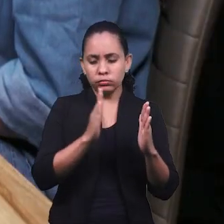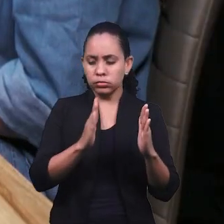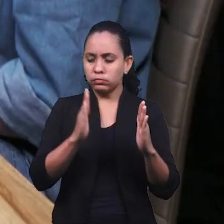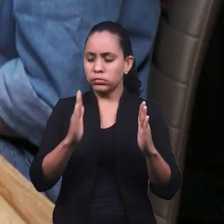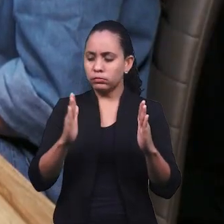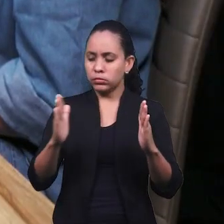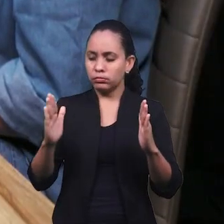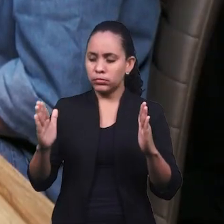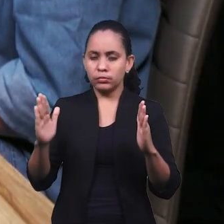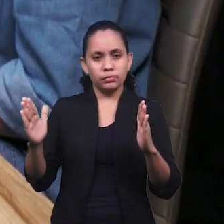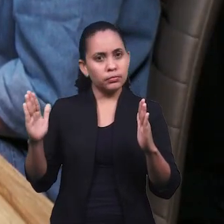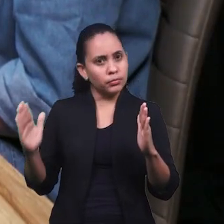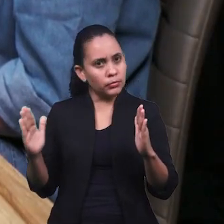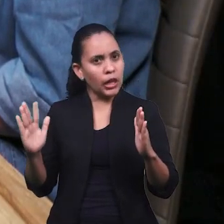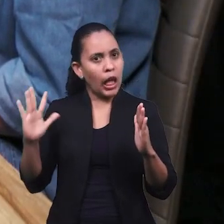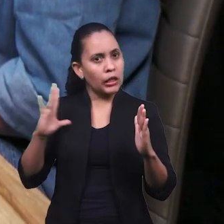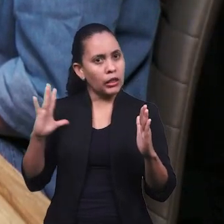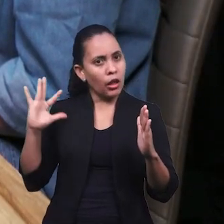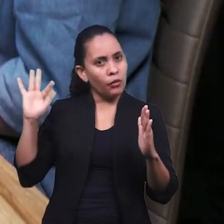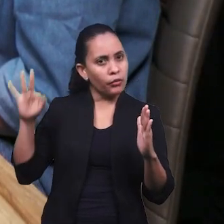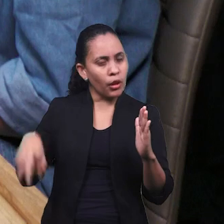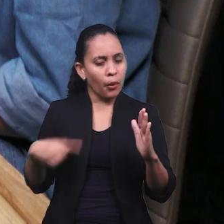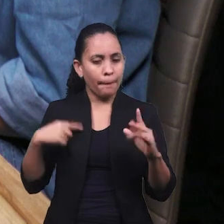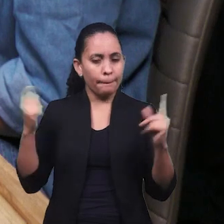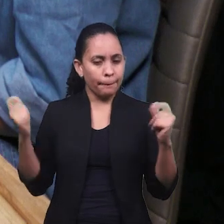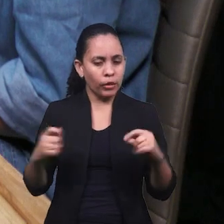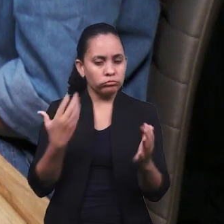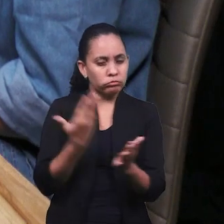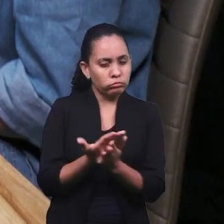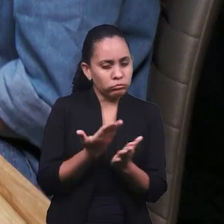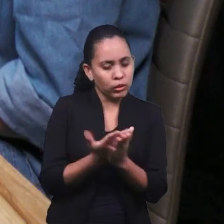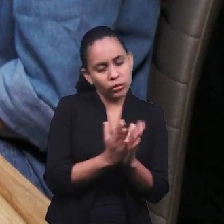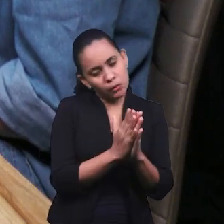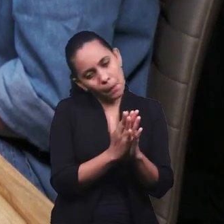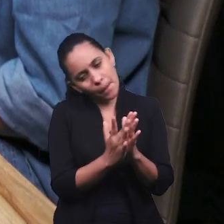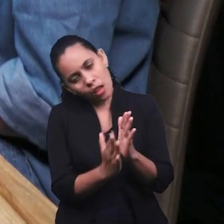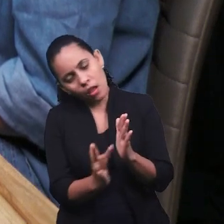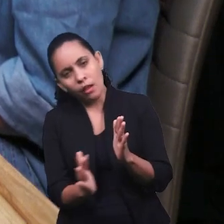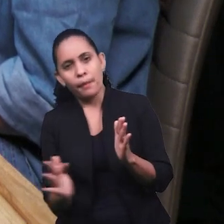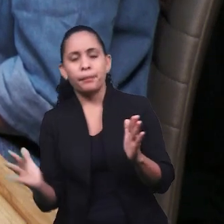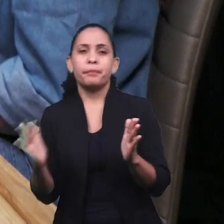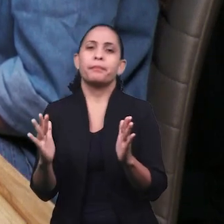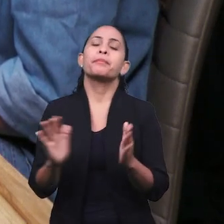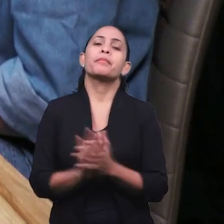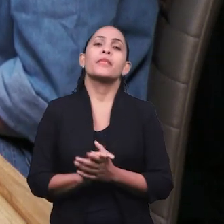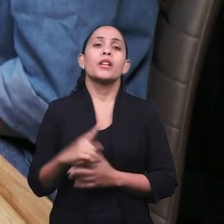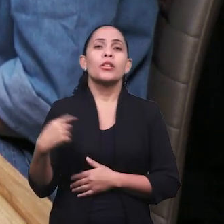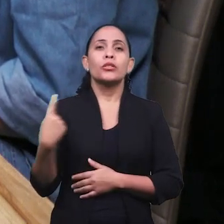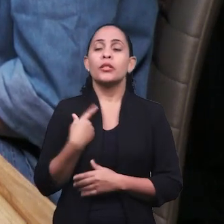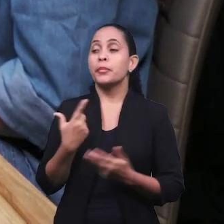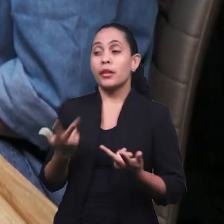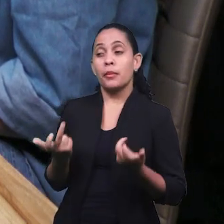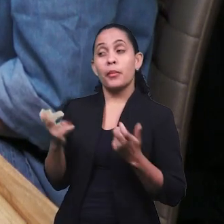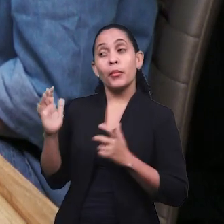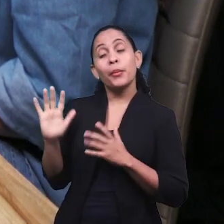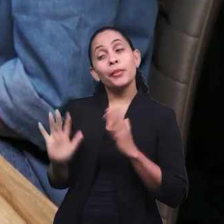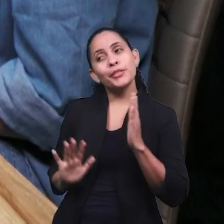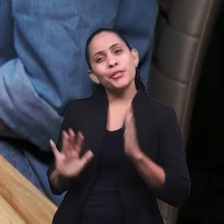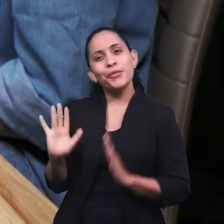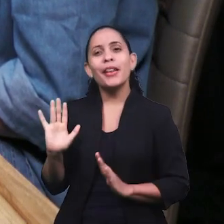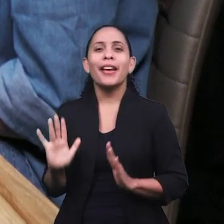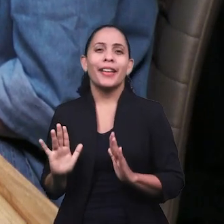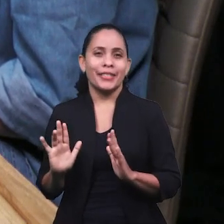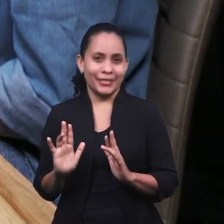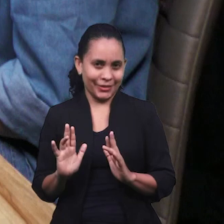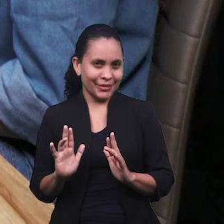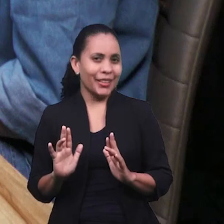Então a gente percebe aí já algumas diferenças bem nítidas, né? Nesses programas, então, nessas